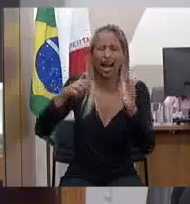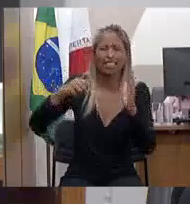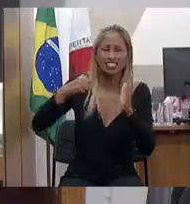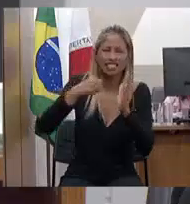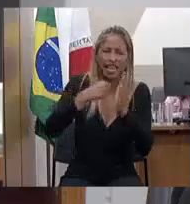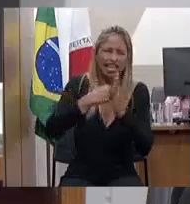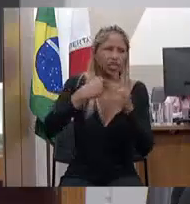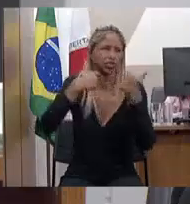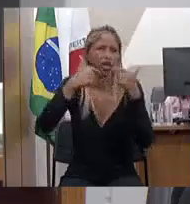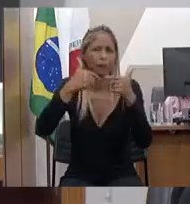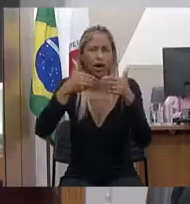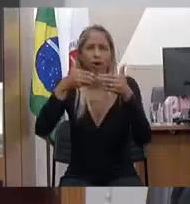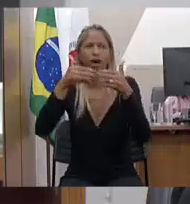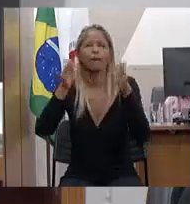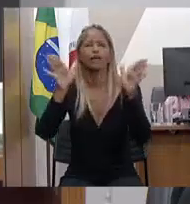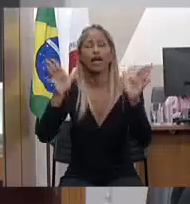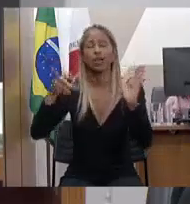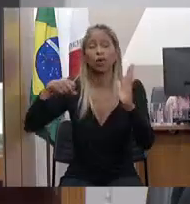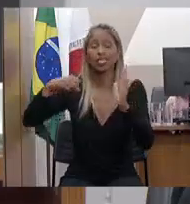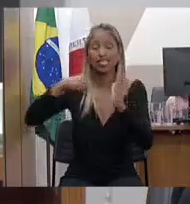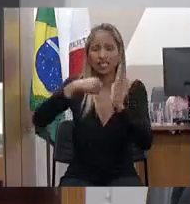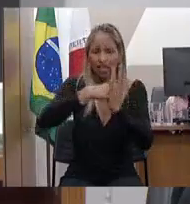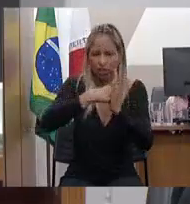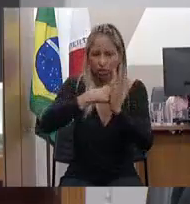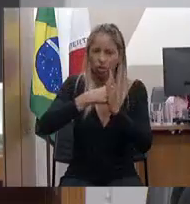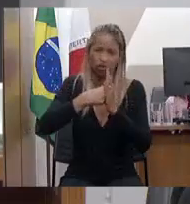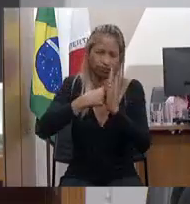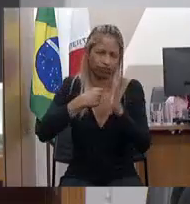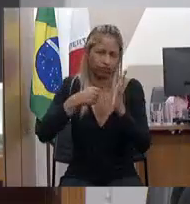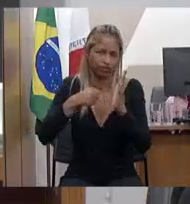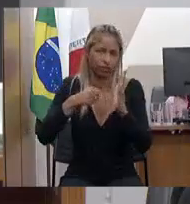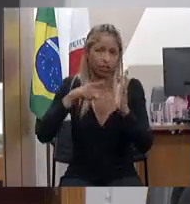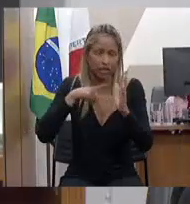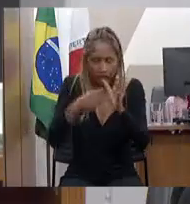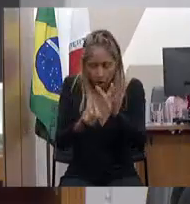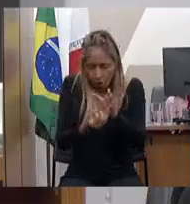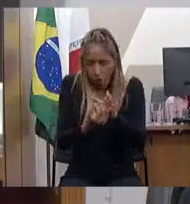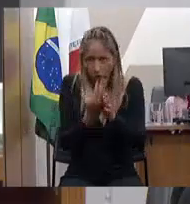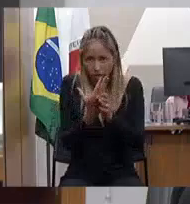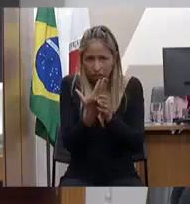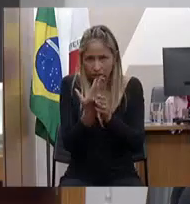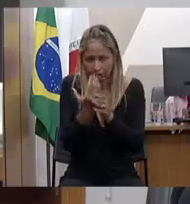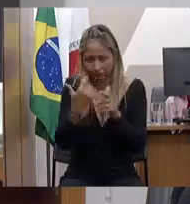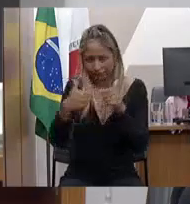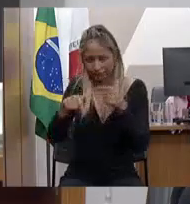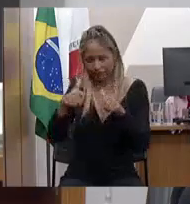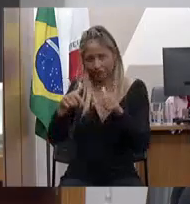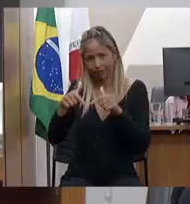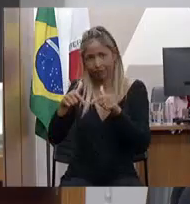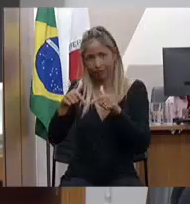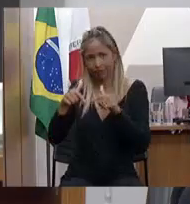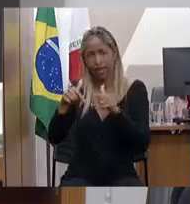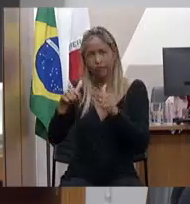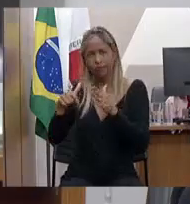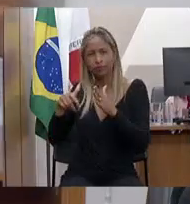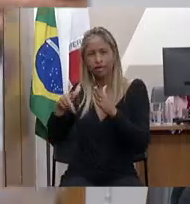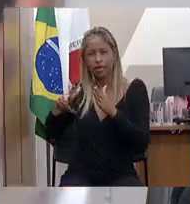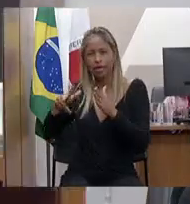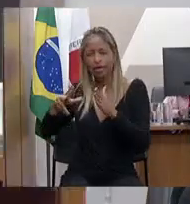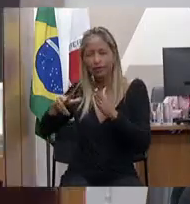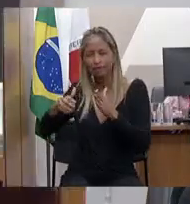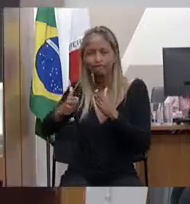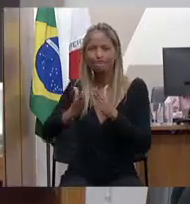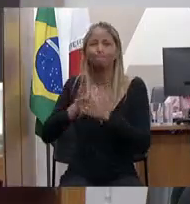do trabalho ampliado é um acidente que tem a sua origem no trabalho e tem um impacto para